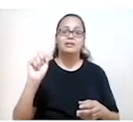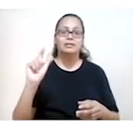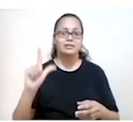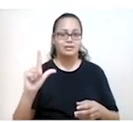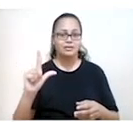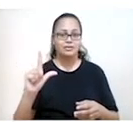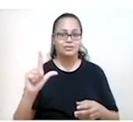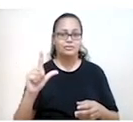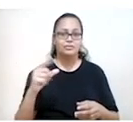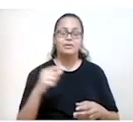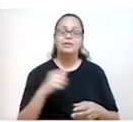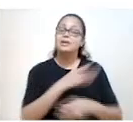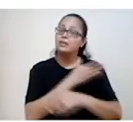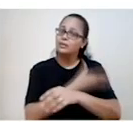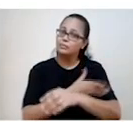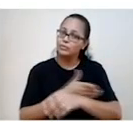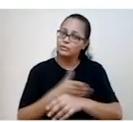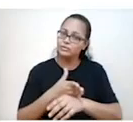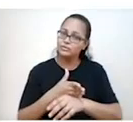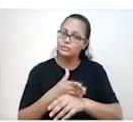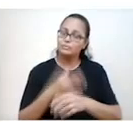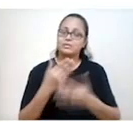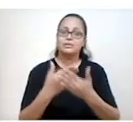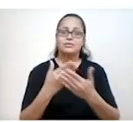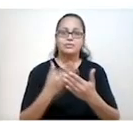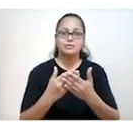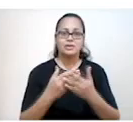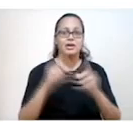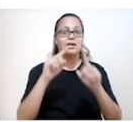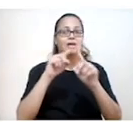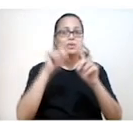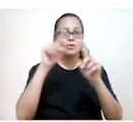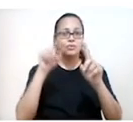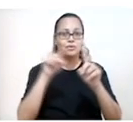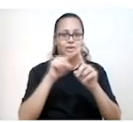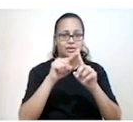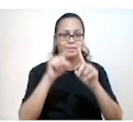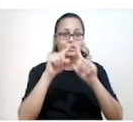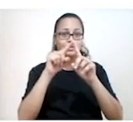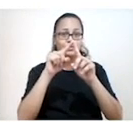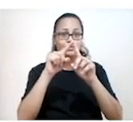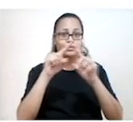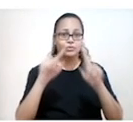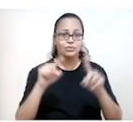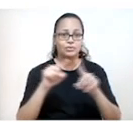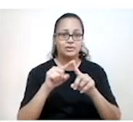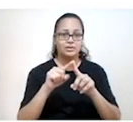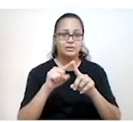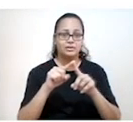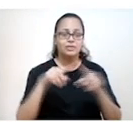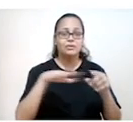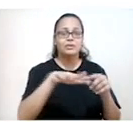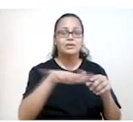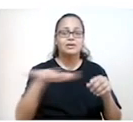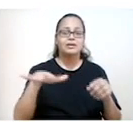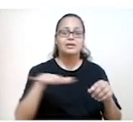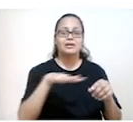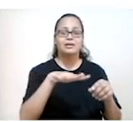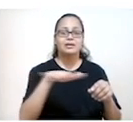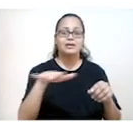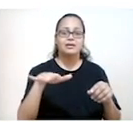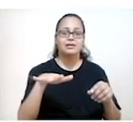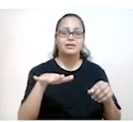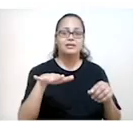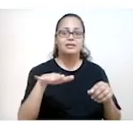a estudar, certo? Quadrado, triângulo, área, as coisas mais a